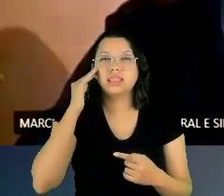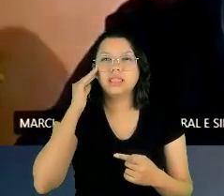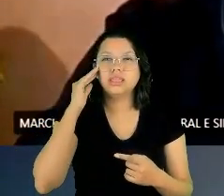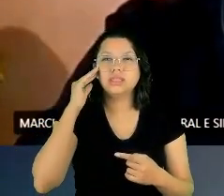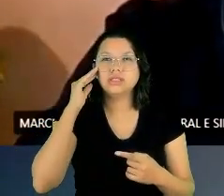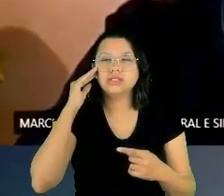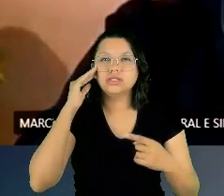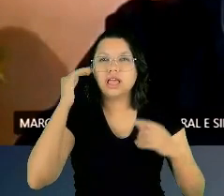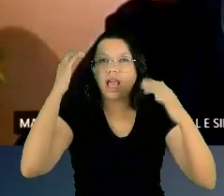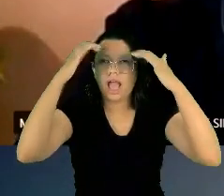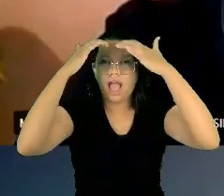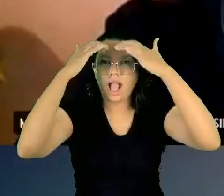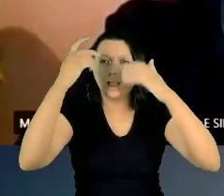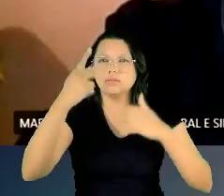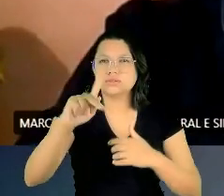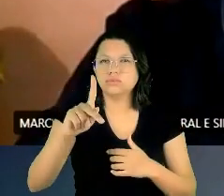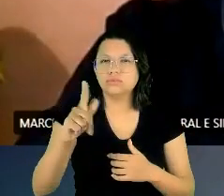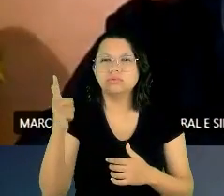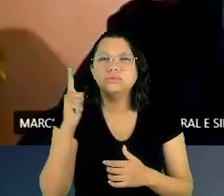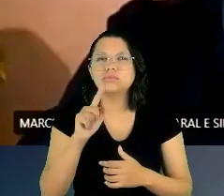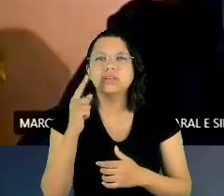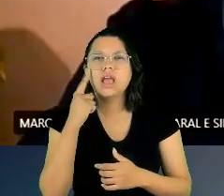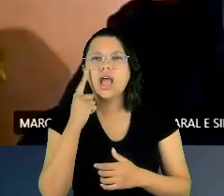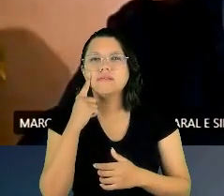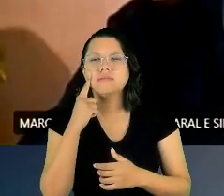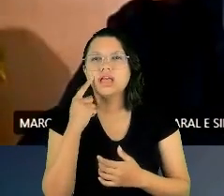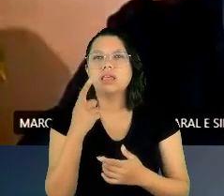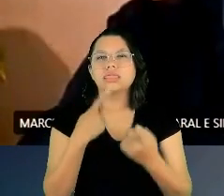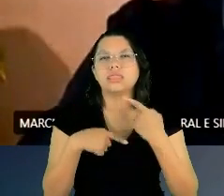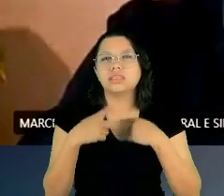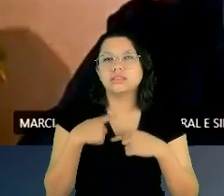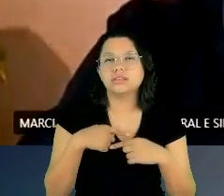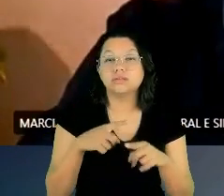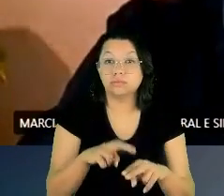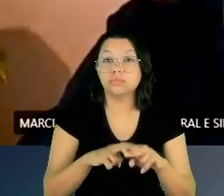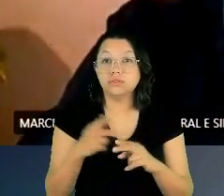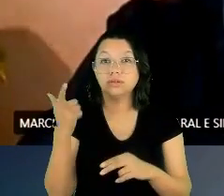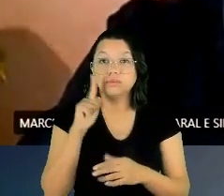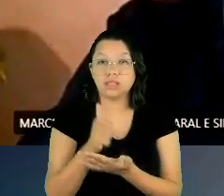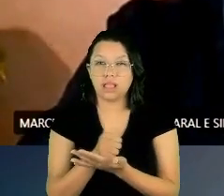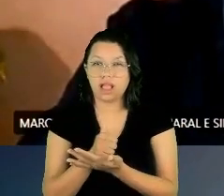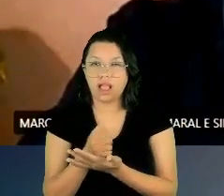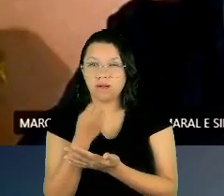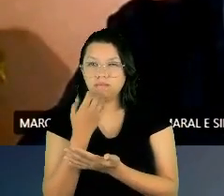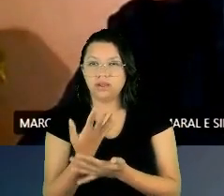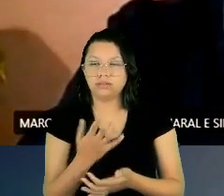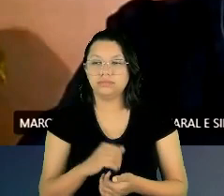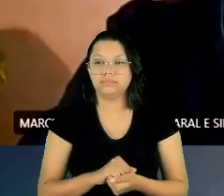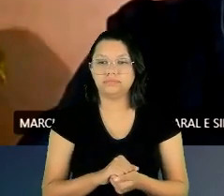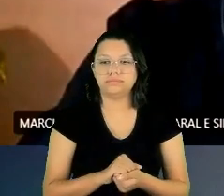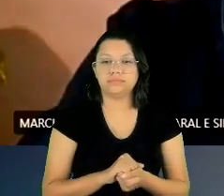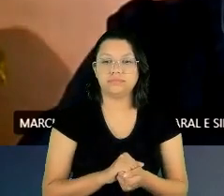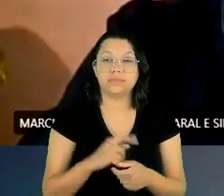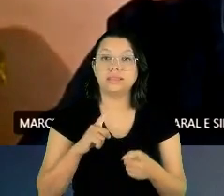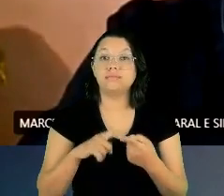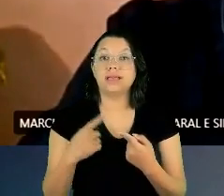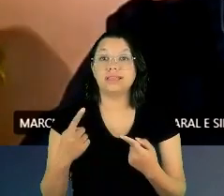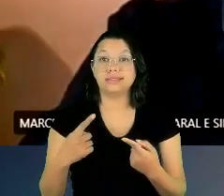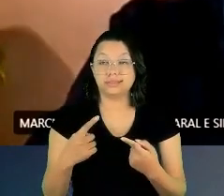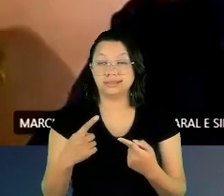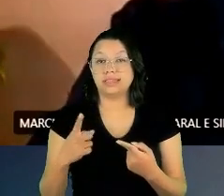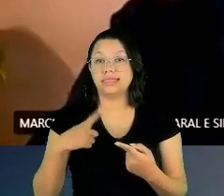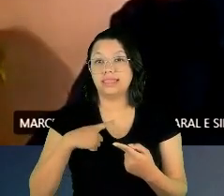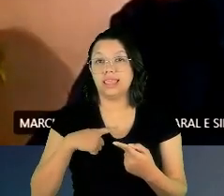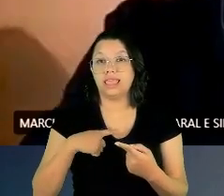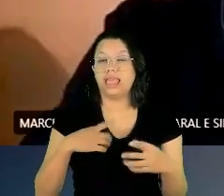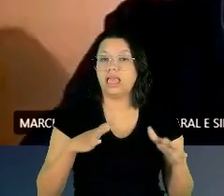a mente do outro, ele consegue prever desejos, por isso que eles conseguem manipular muito bem, né? Por isso que eles são bons manipuladores.